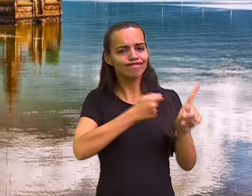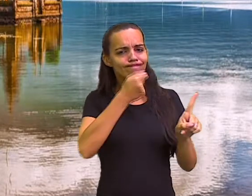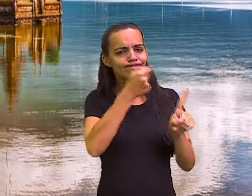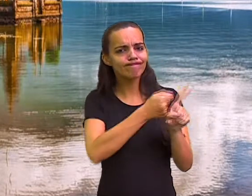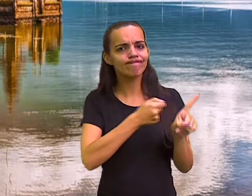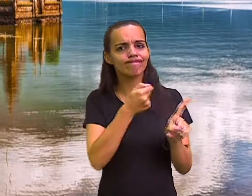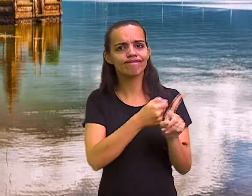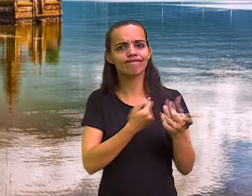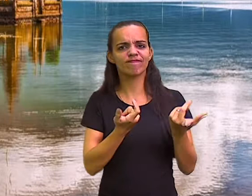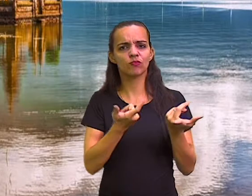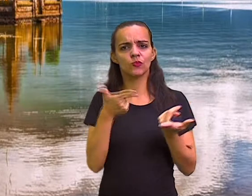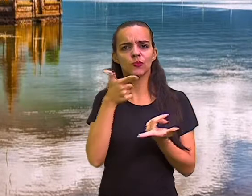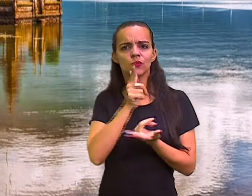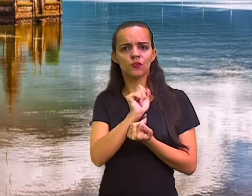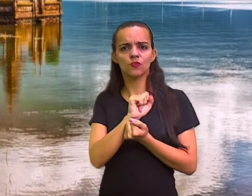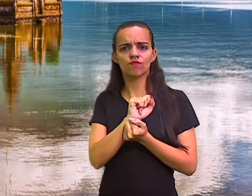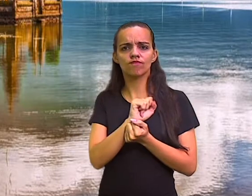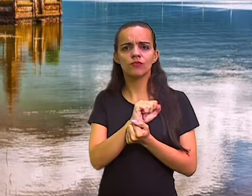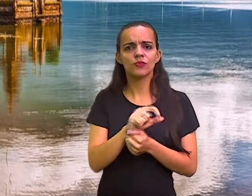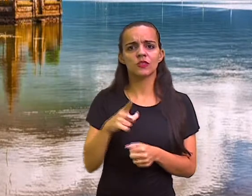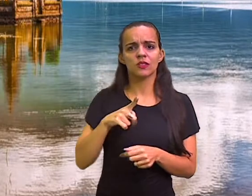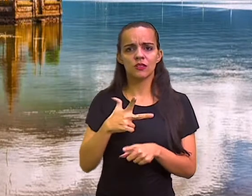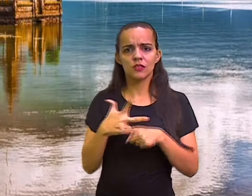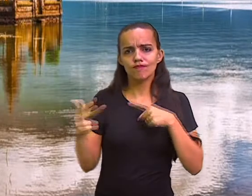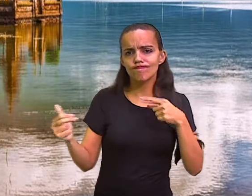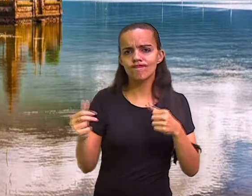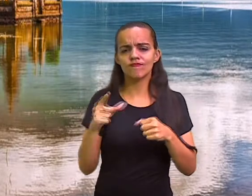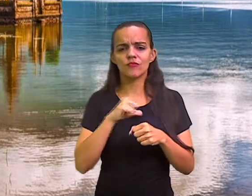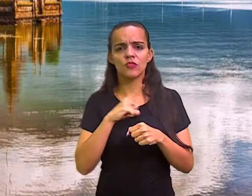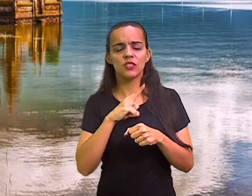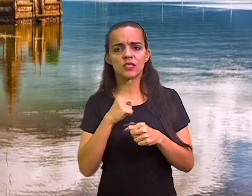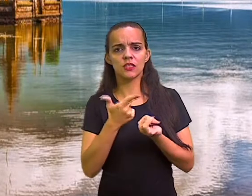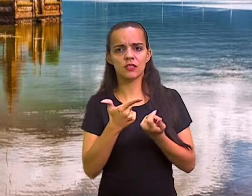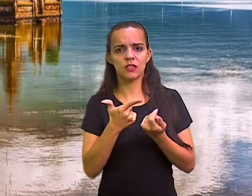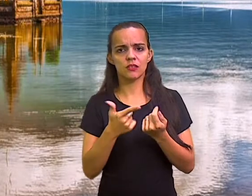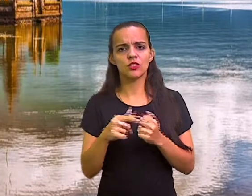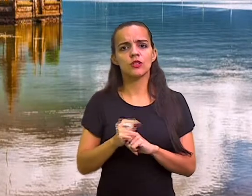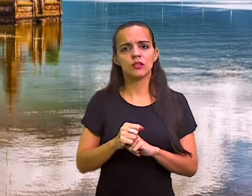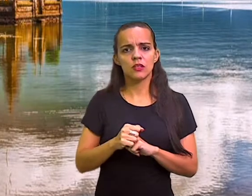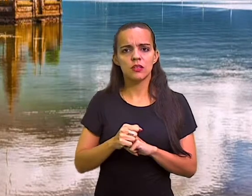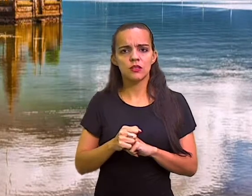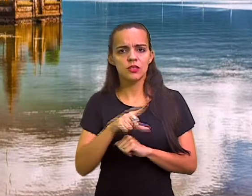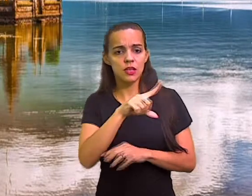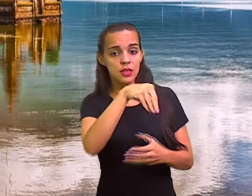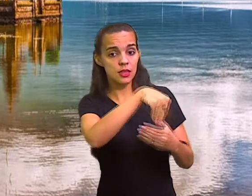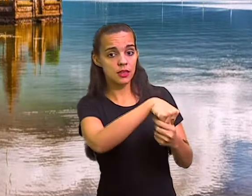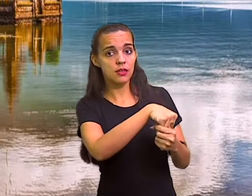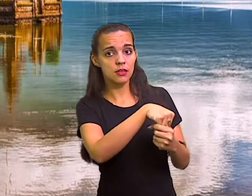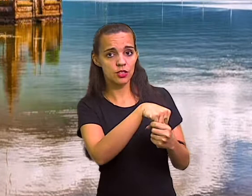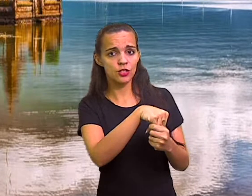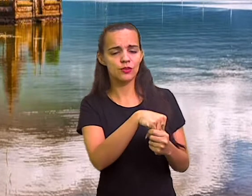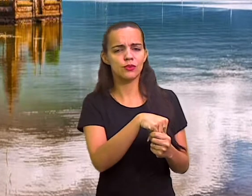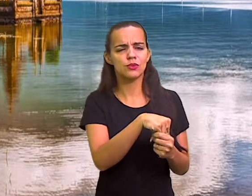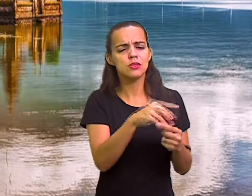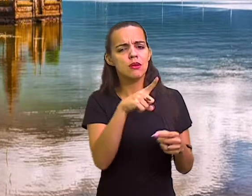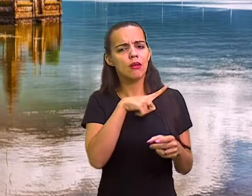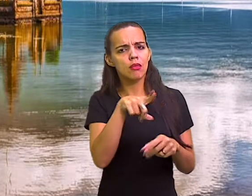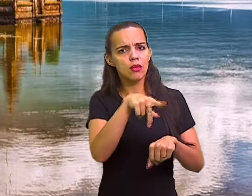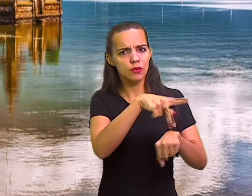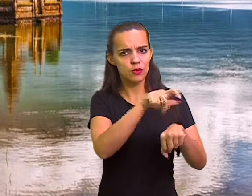que encaravam quase que como uma cruzada, já que tais sultanatos eram